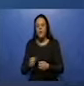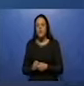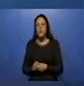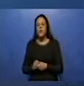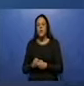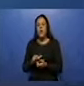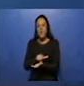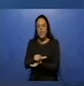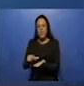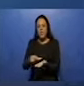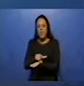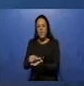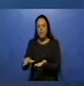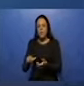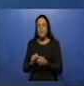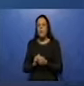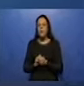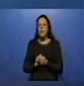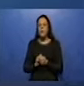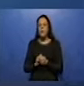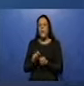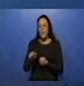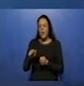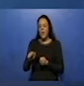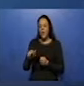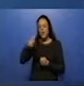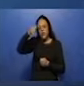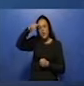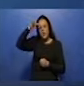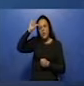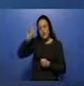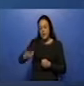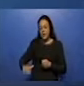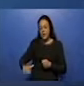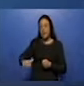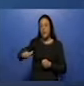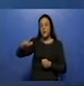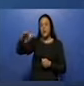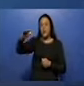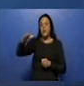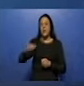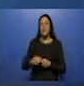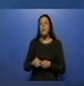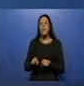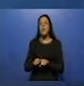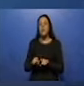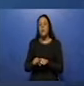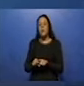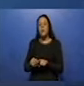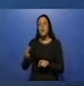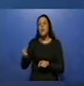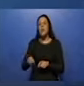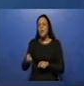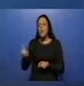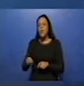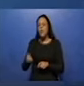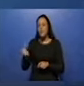crescimento dos animais é rápido e a produção de leite é alta. Veja um exemplo. Nós temos aqui